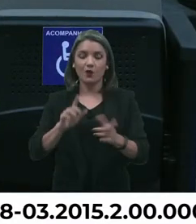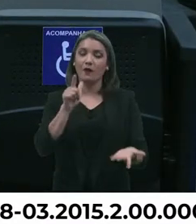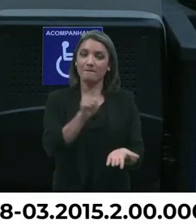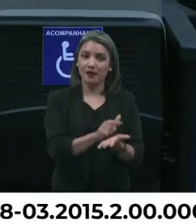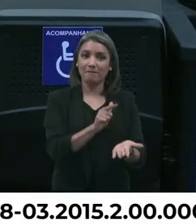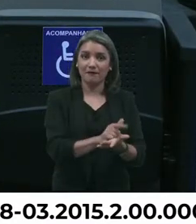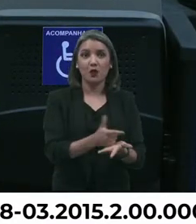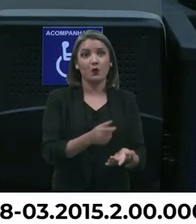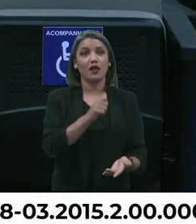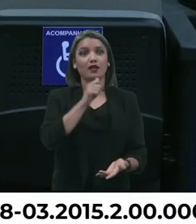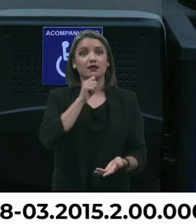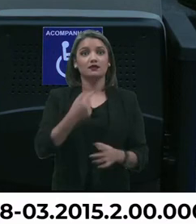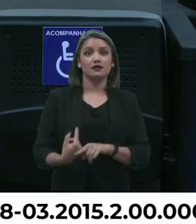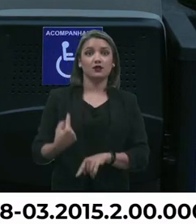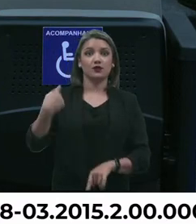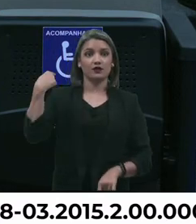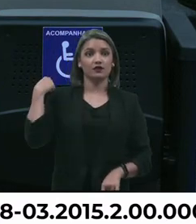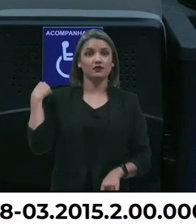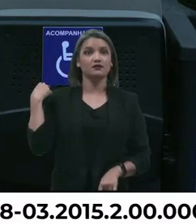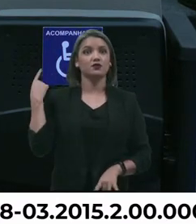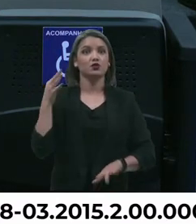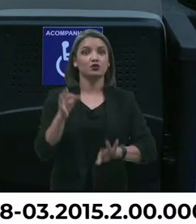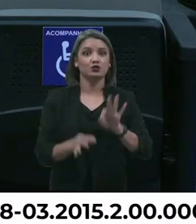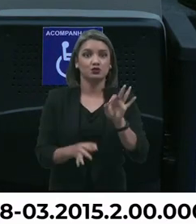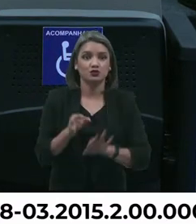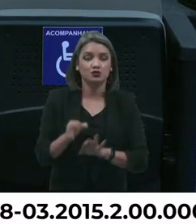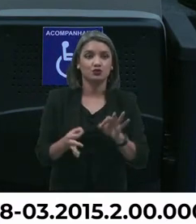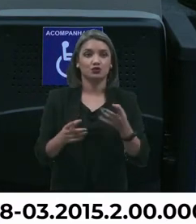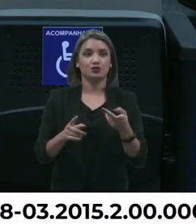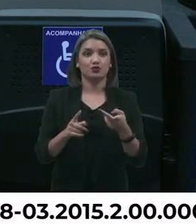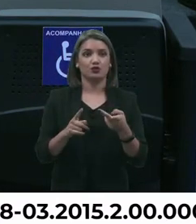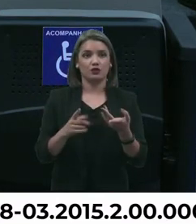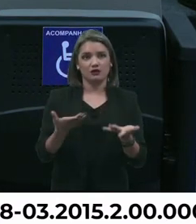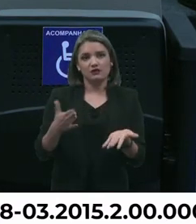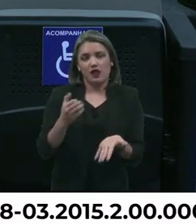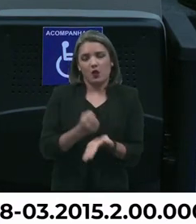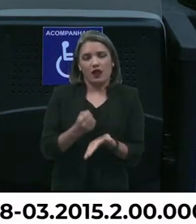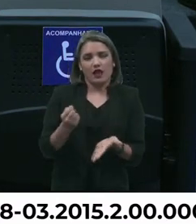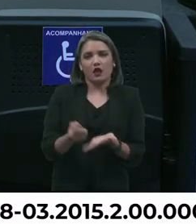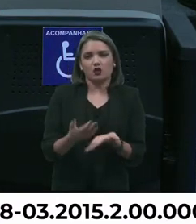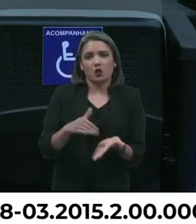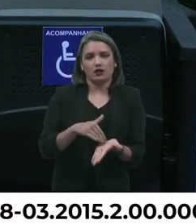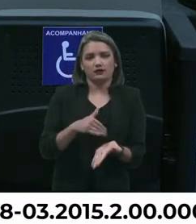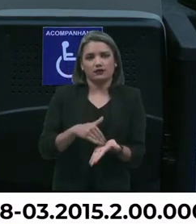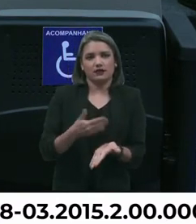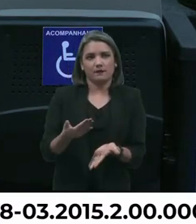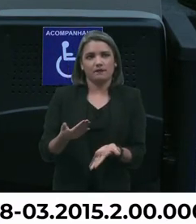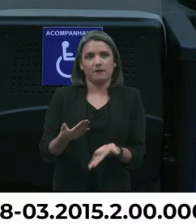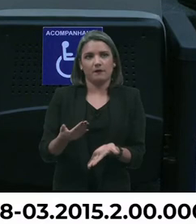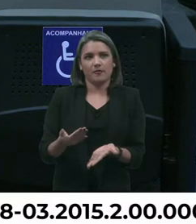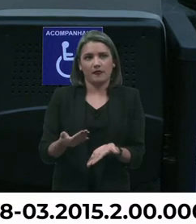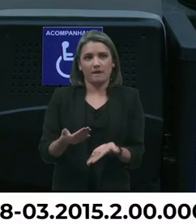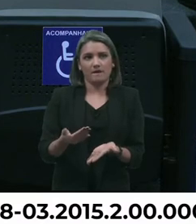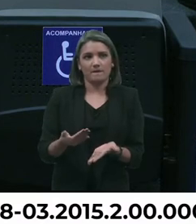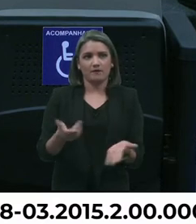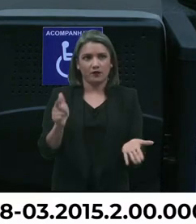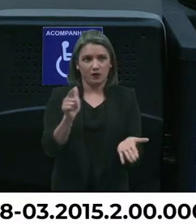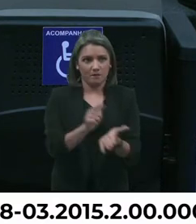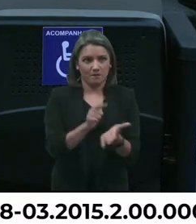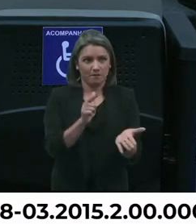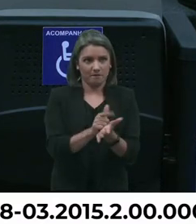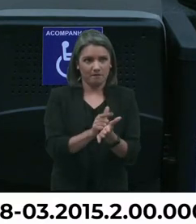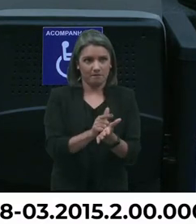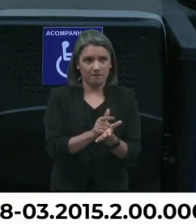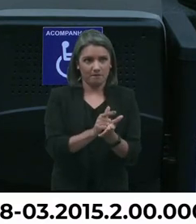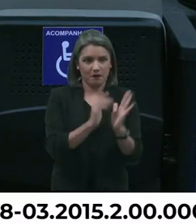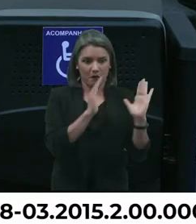ocasião, o juiz, a secretaria, o cartório, né, como se chama popularmente, disponibiliza lá na prateleira